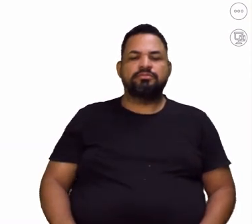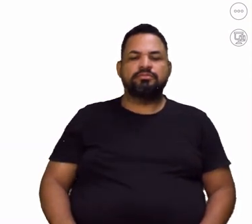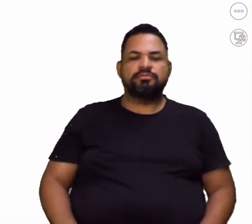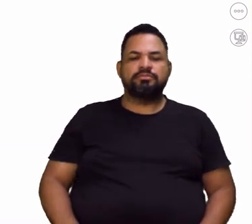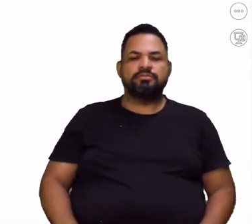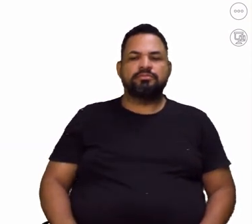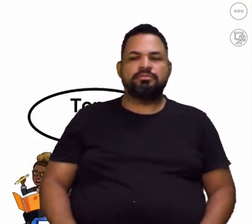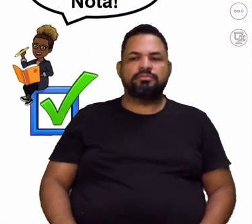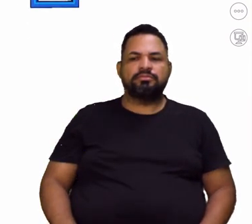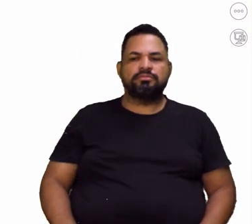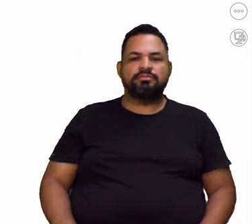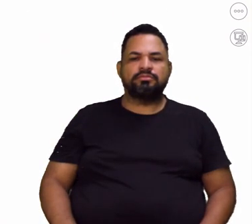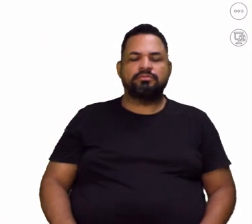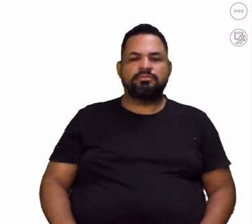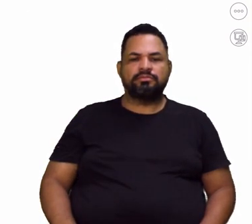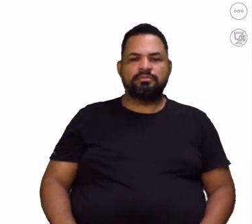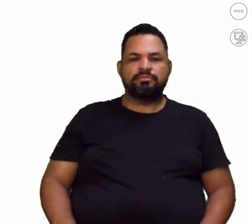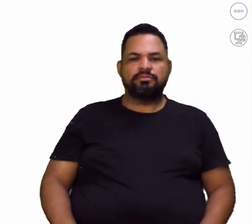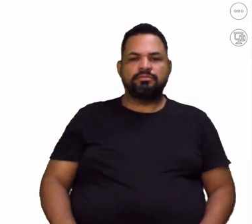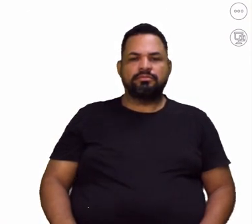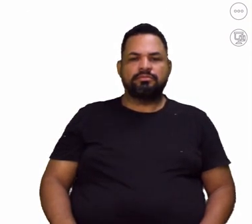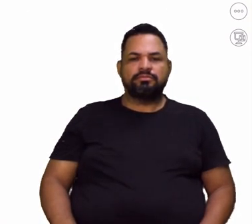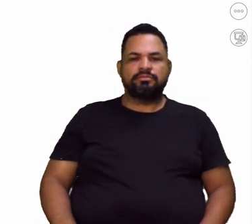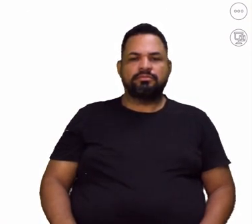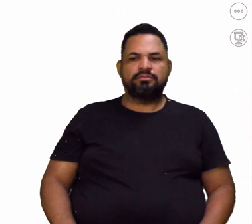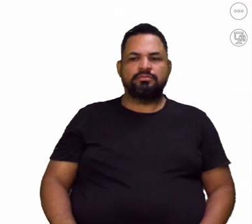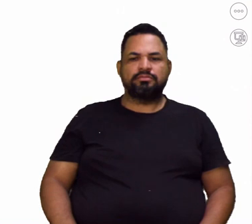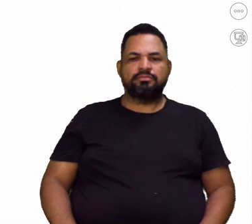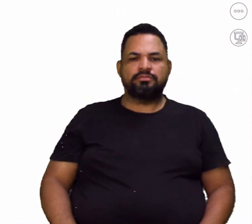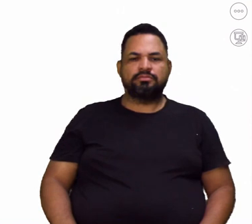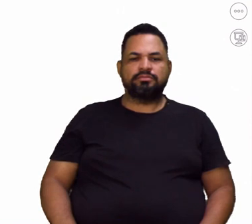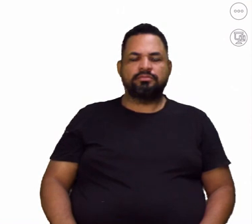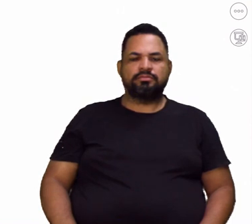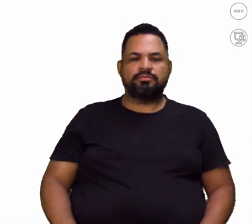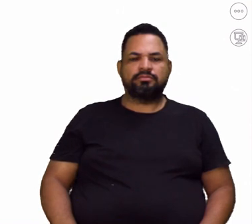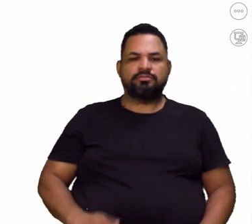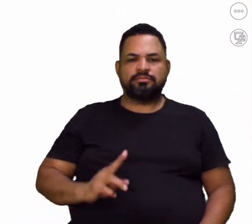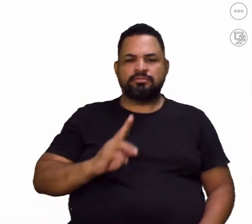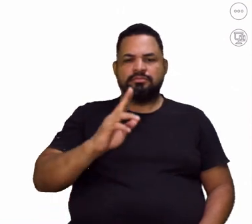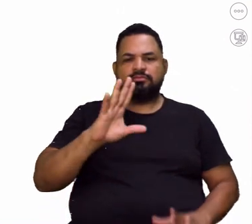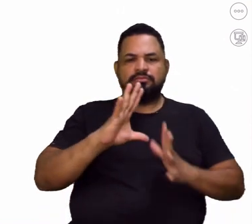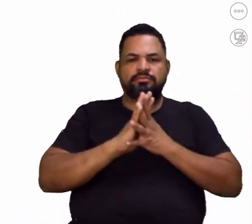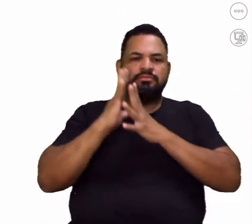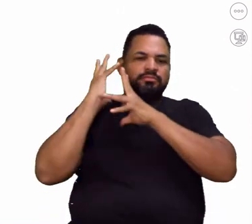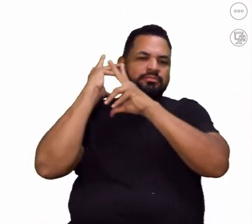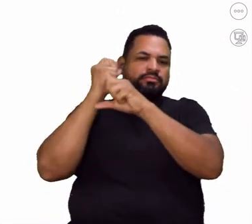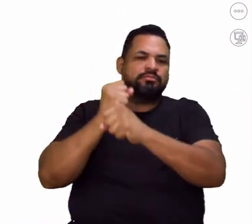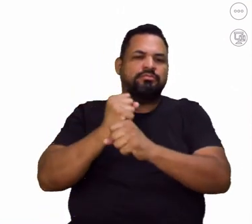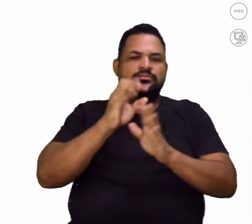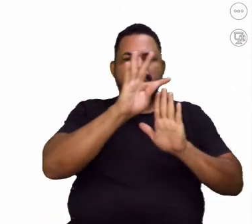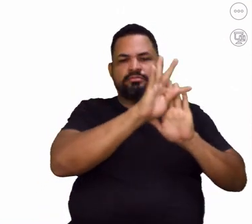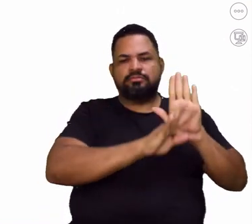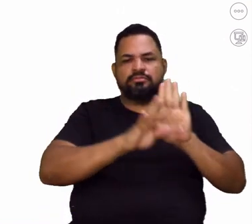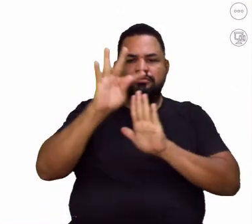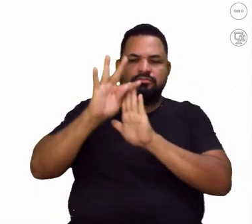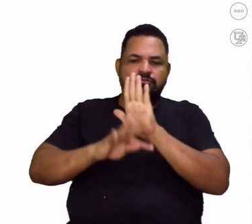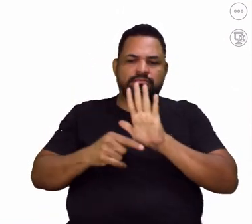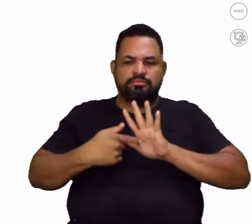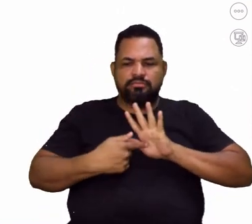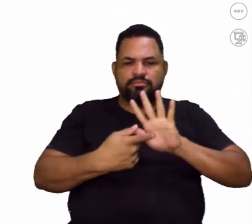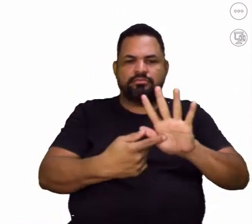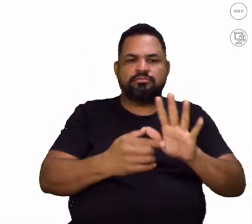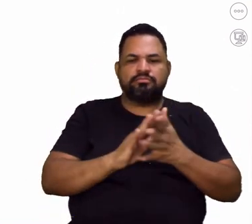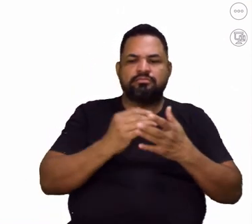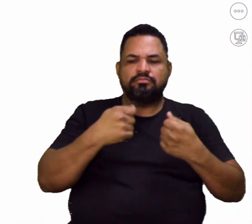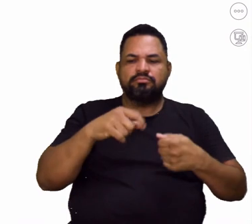aqui gojeiam. Não gozeio, como lá. Eita, vamos embora, olha só, vamos revisar intertextualidade explícita,